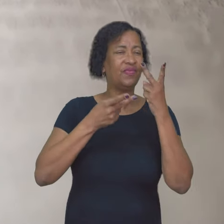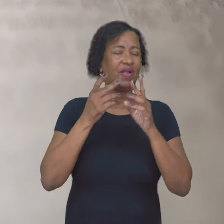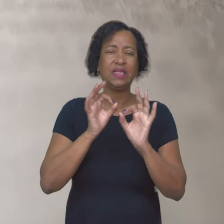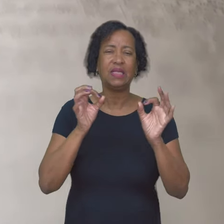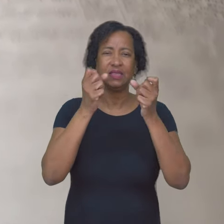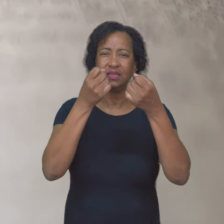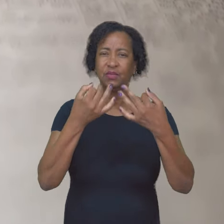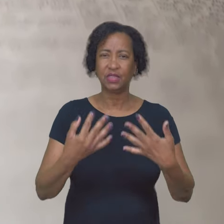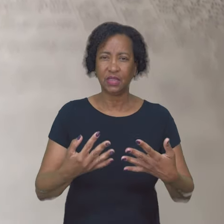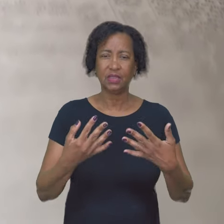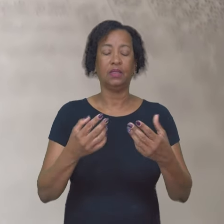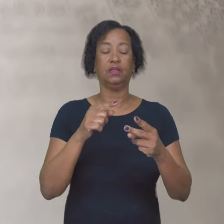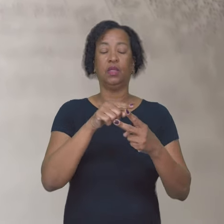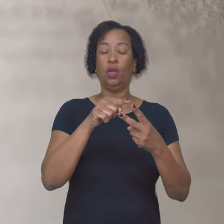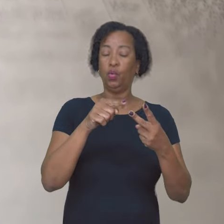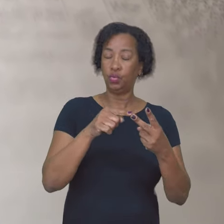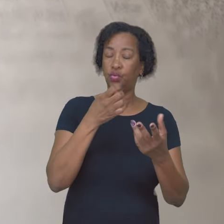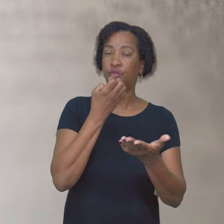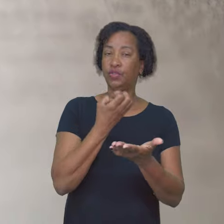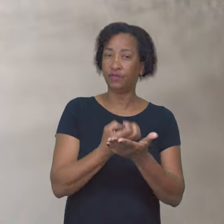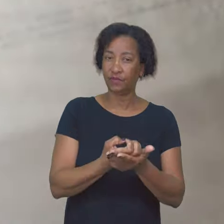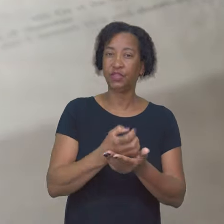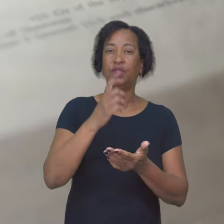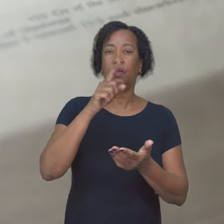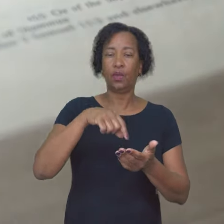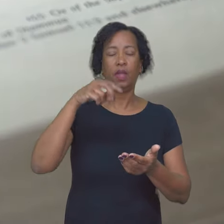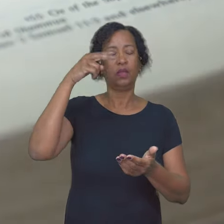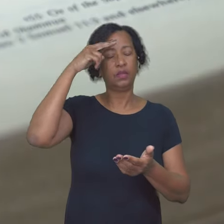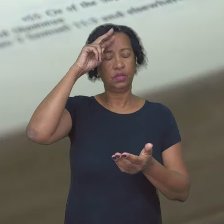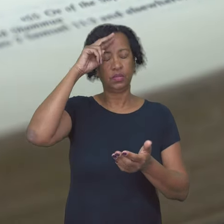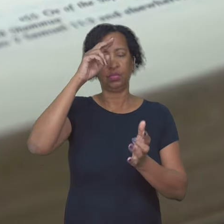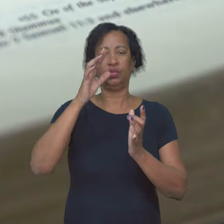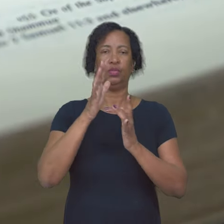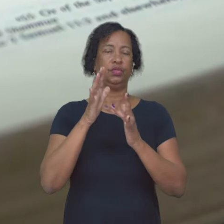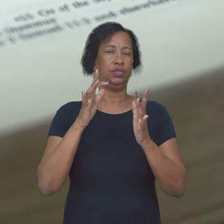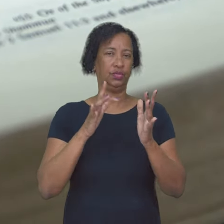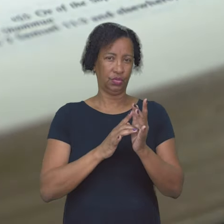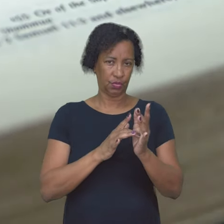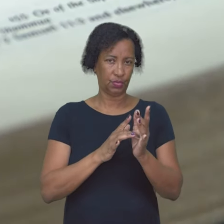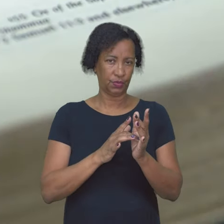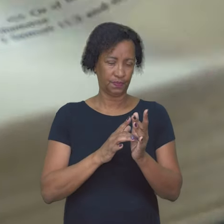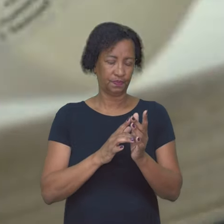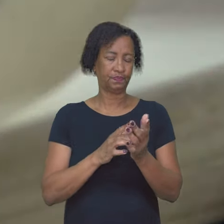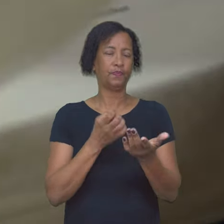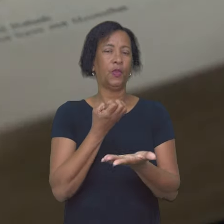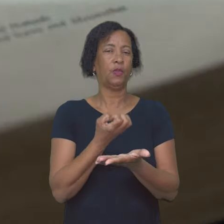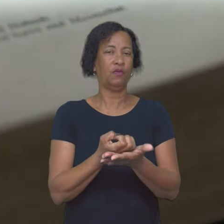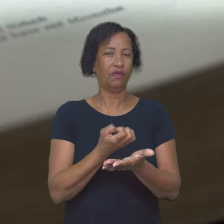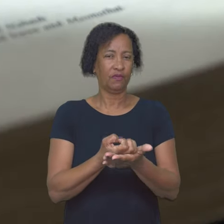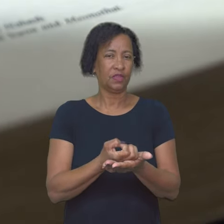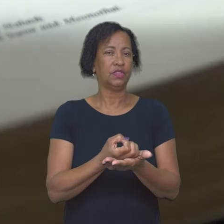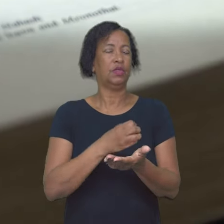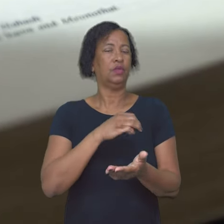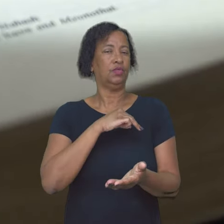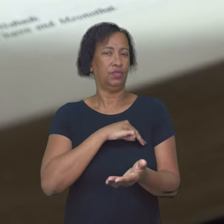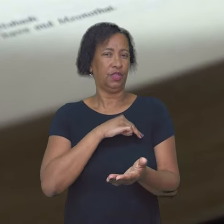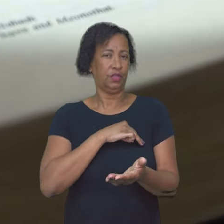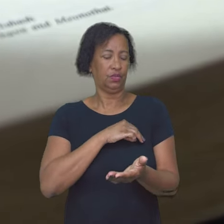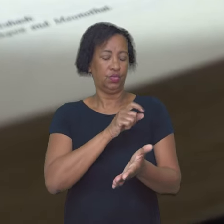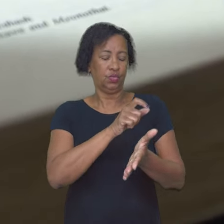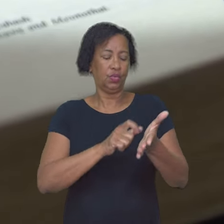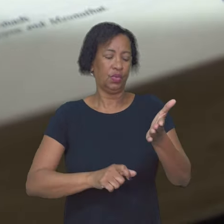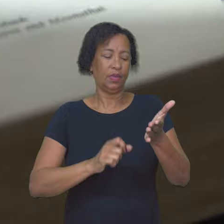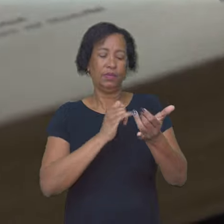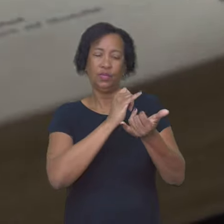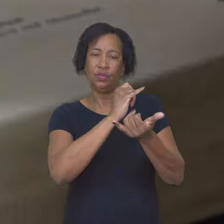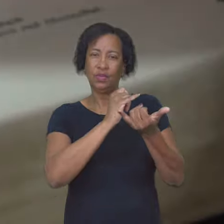assim esses dois Evangelhos são considerados biografias de Jesus no evangelho de Mateus um capítulo e meio é